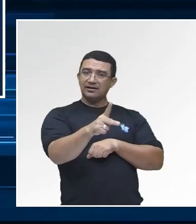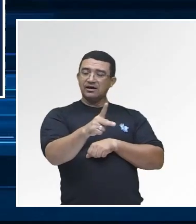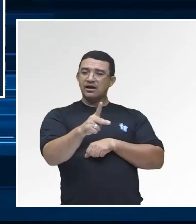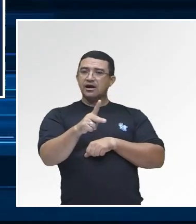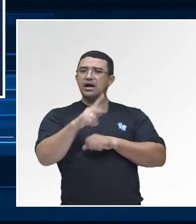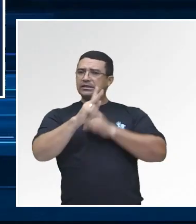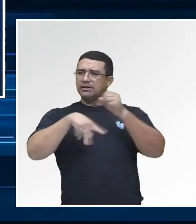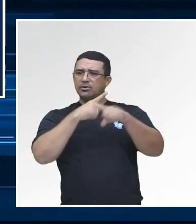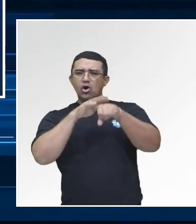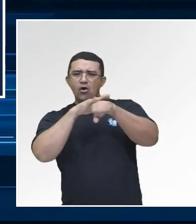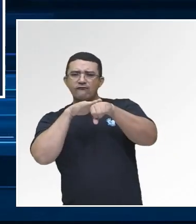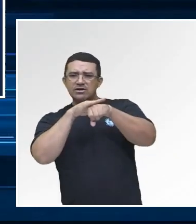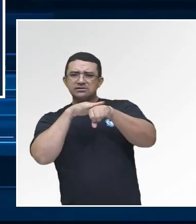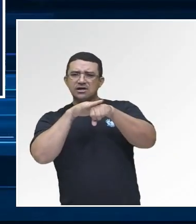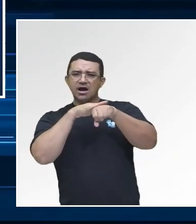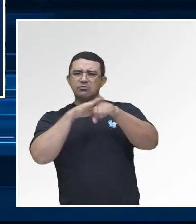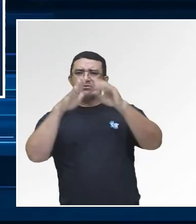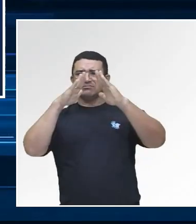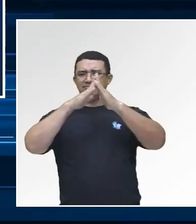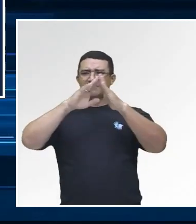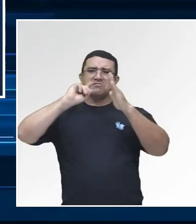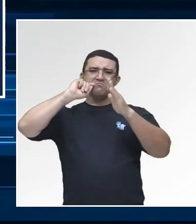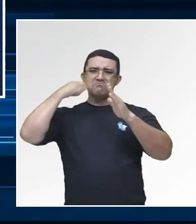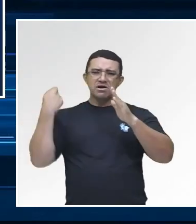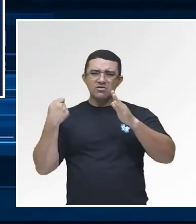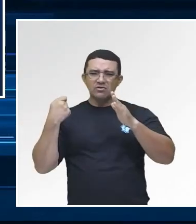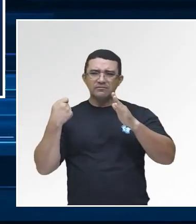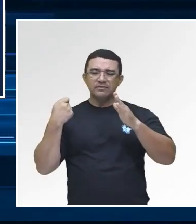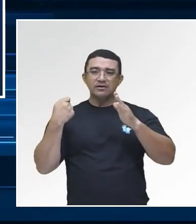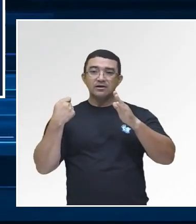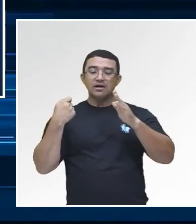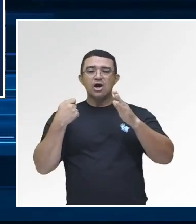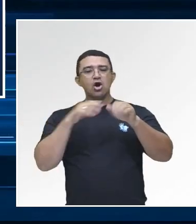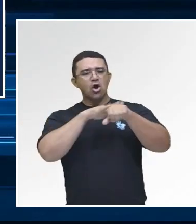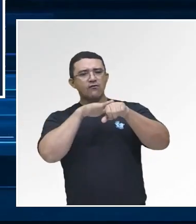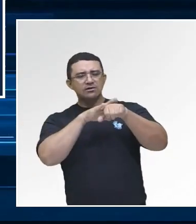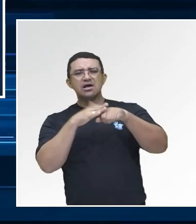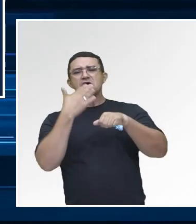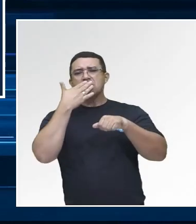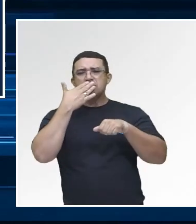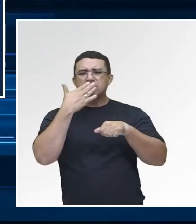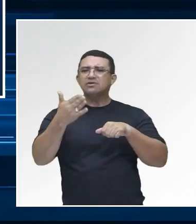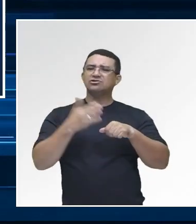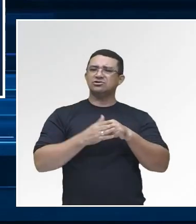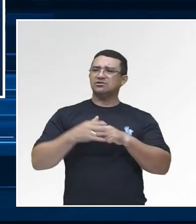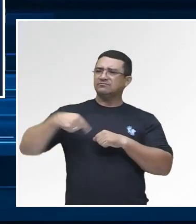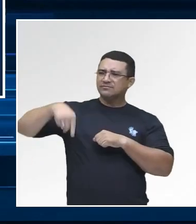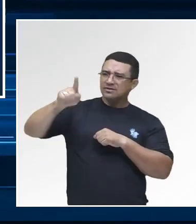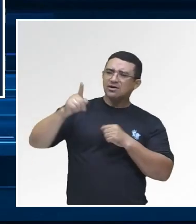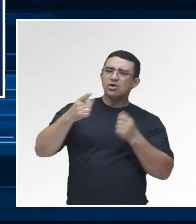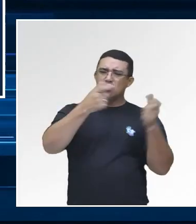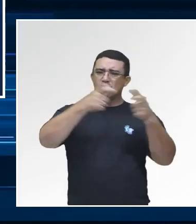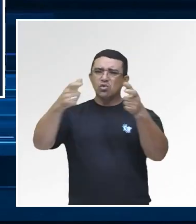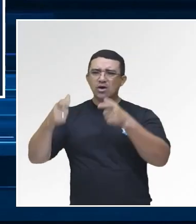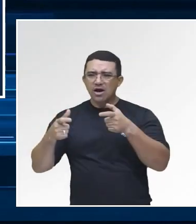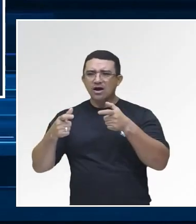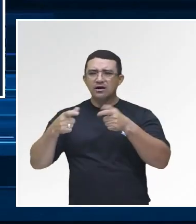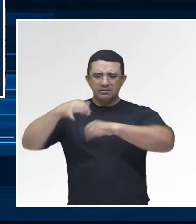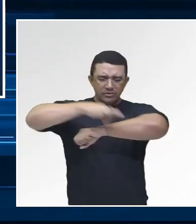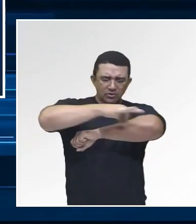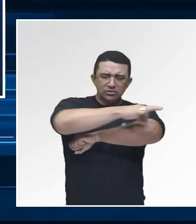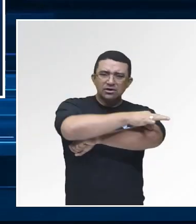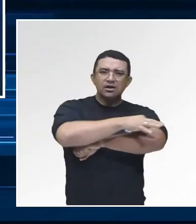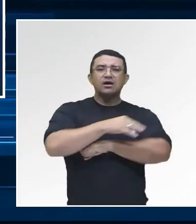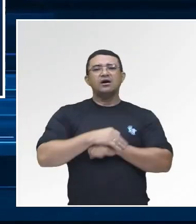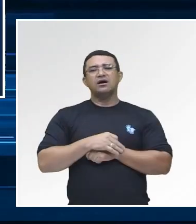padaria. Não voltou. Pedi ao Instituto Botânico que analisasse a árvore e o técnico concluiu: